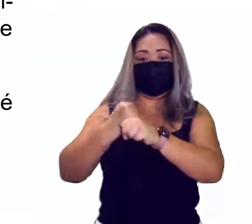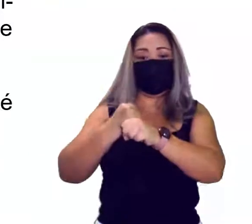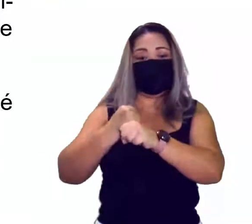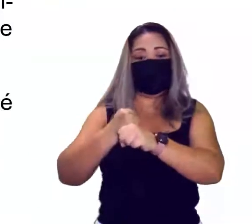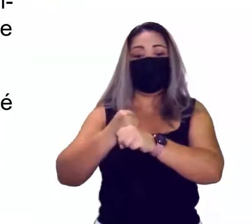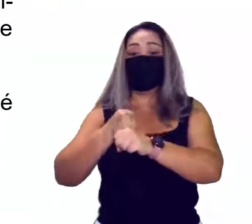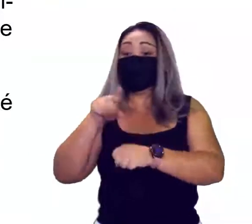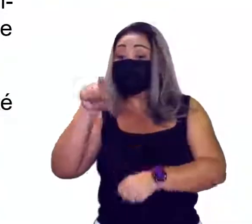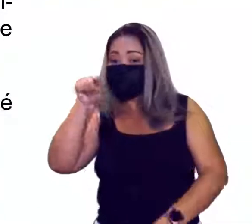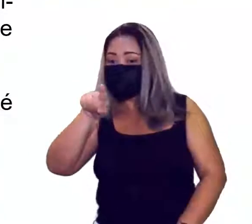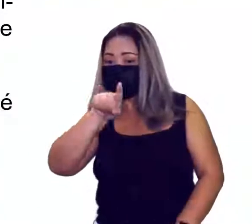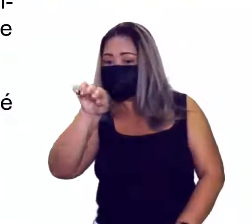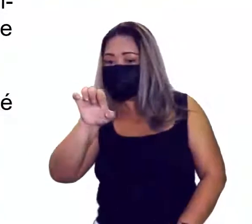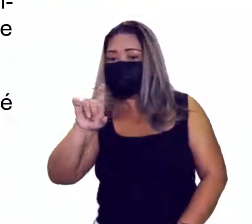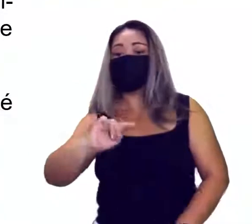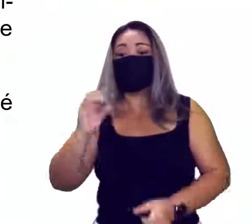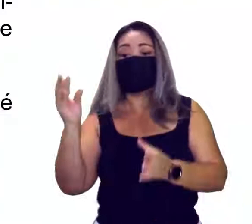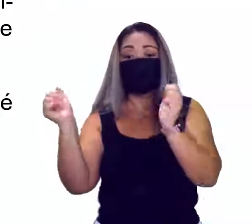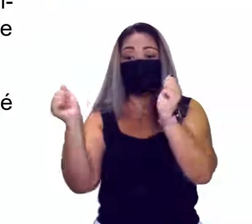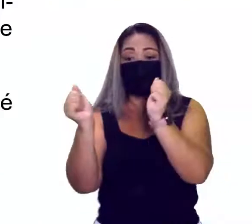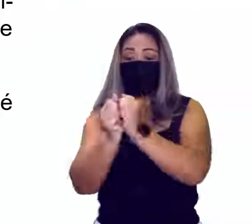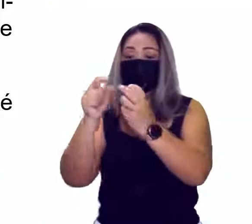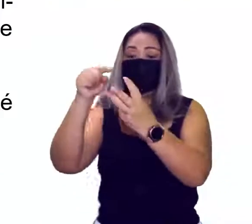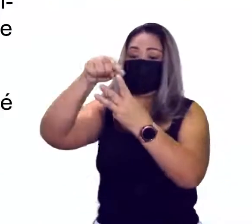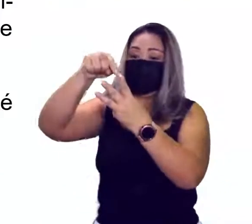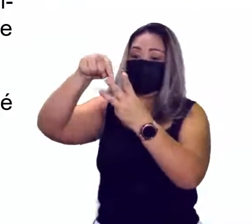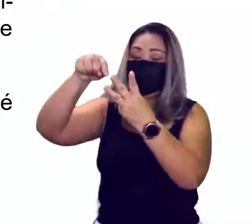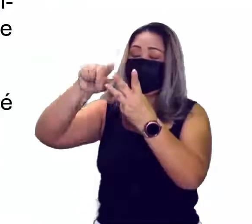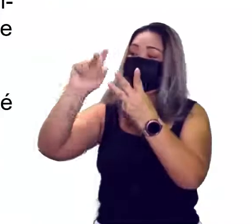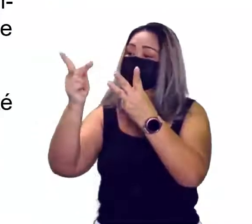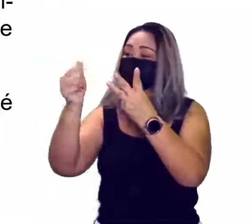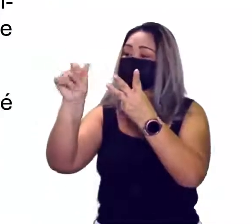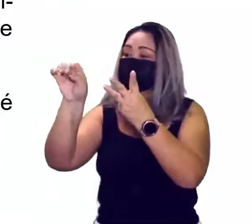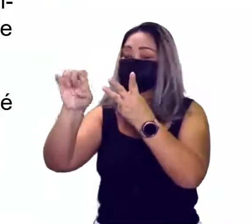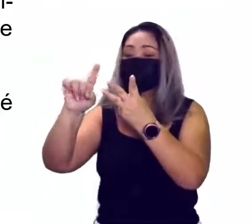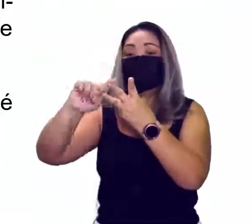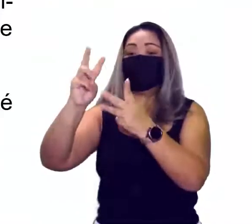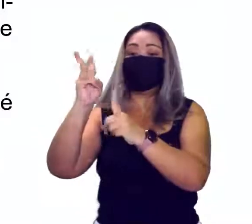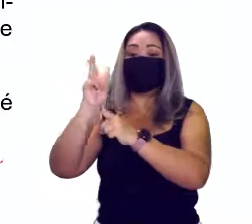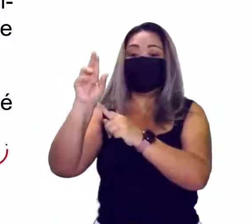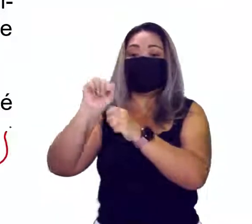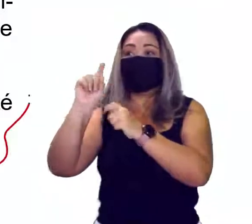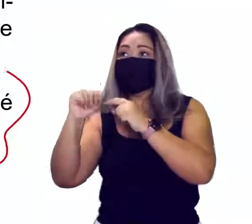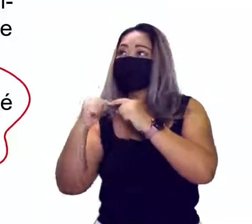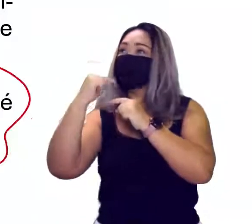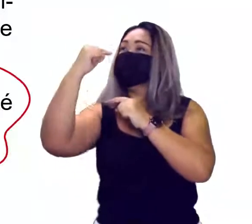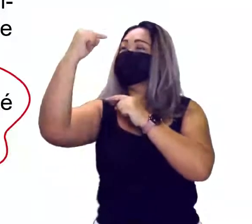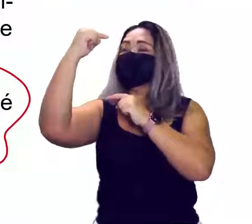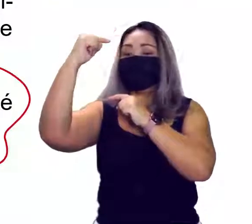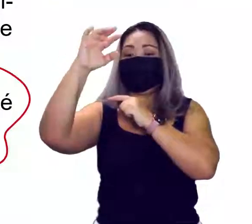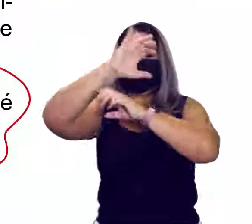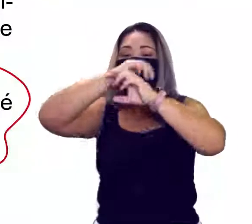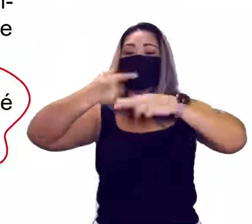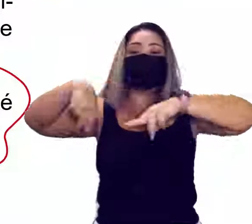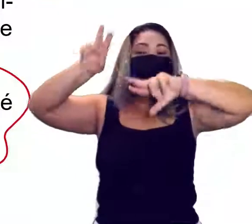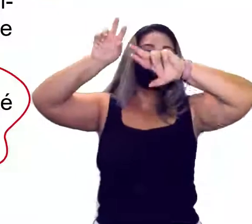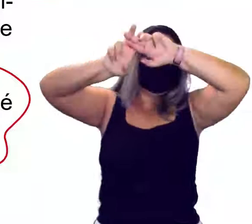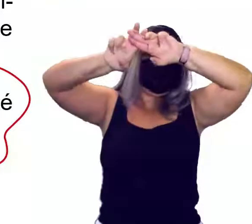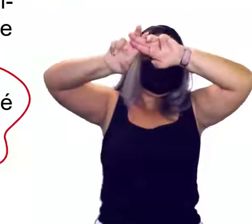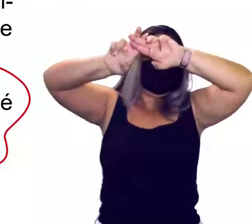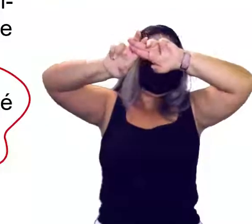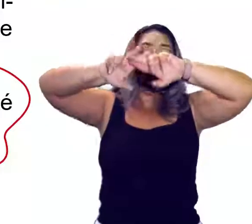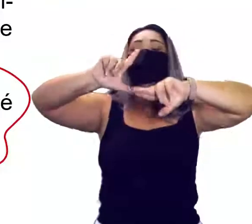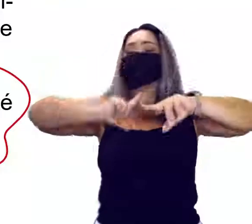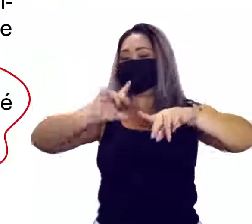com seus irmãos, Poseidon e Hades, subiram ao Olimpo e destruíram Cronos. Aprisionaram ele, né? Tem